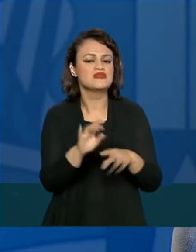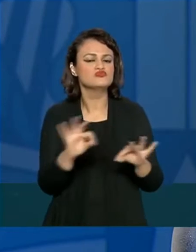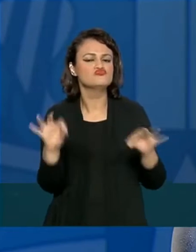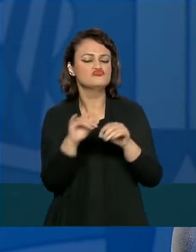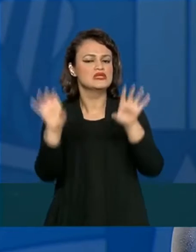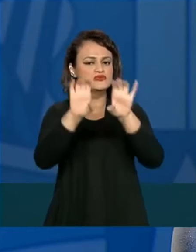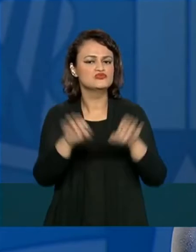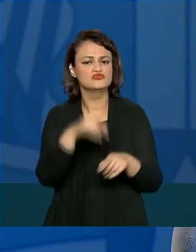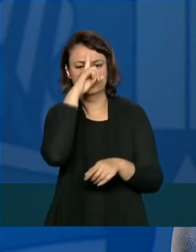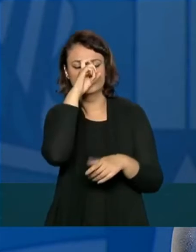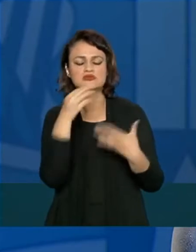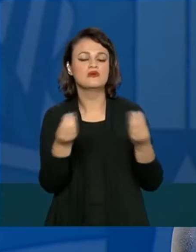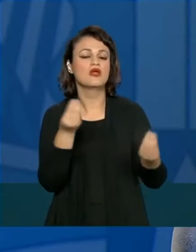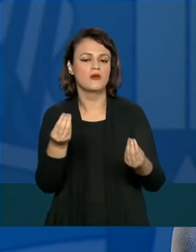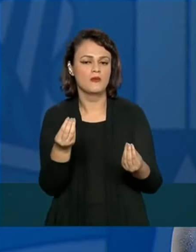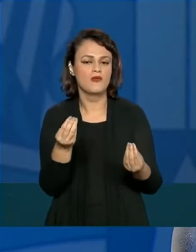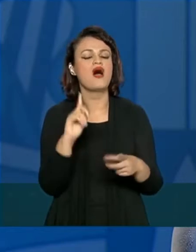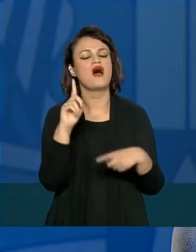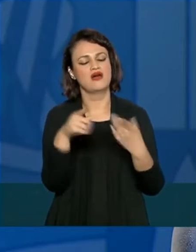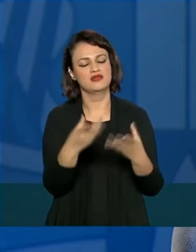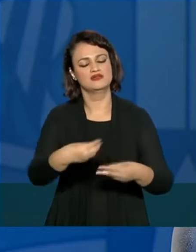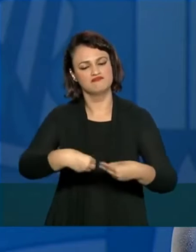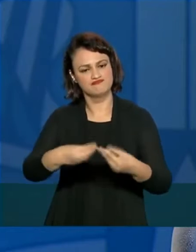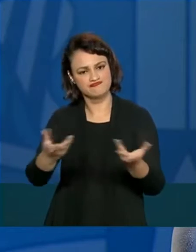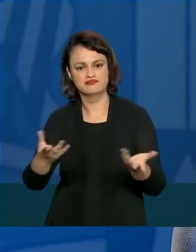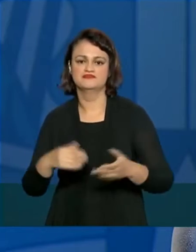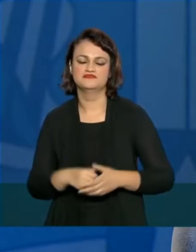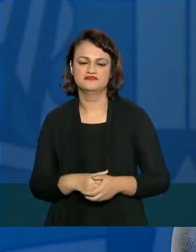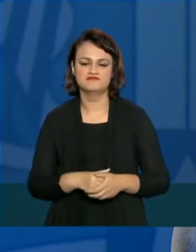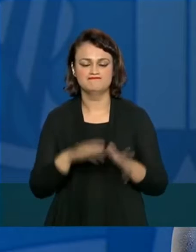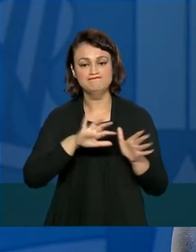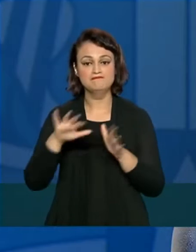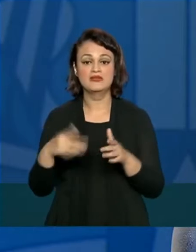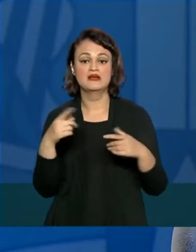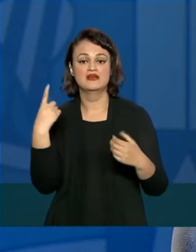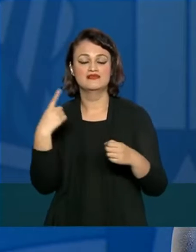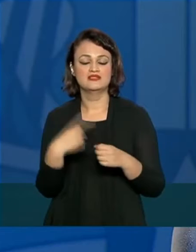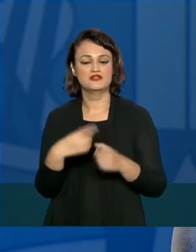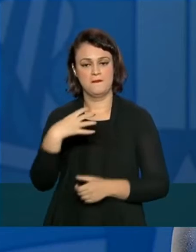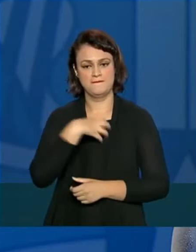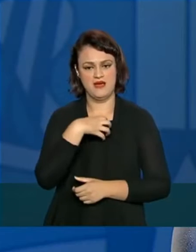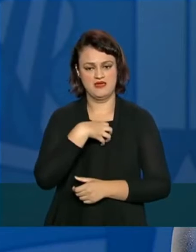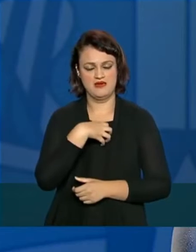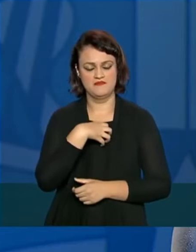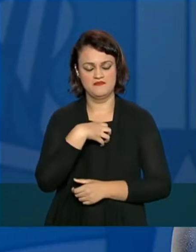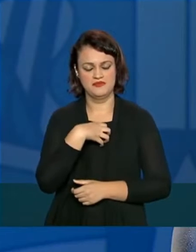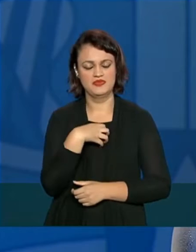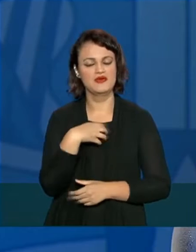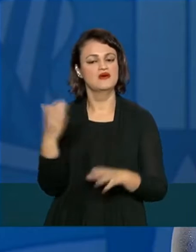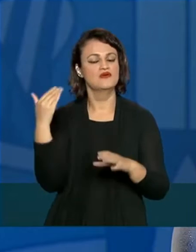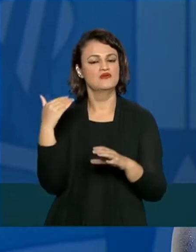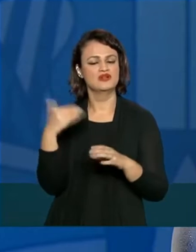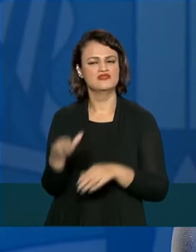estrutura hospitalar do estado. No estado da Bahia, para o estado da Bahia, foram